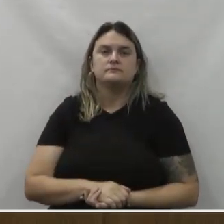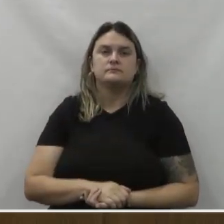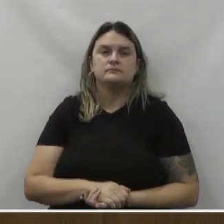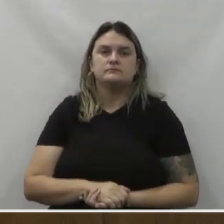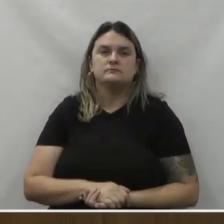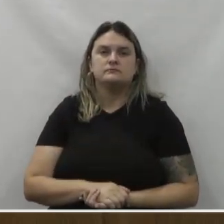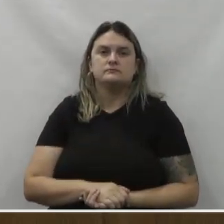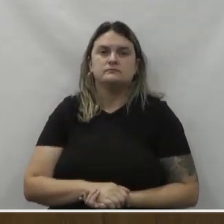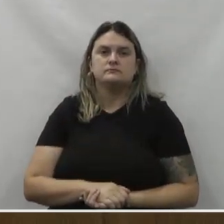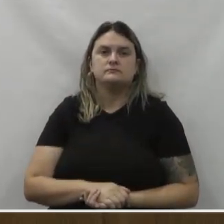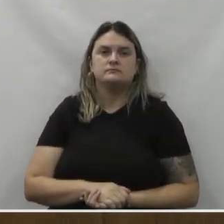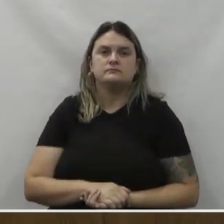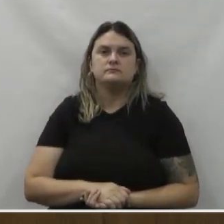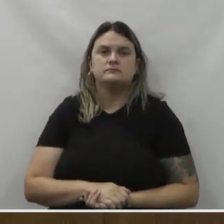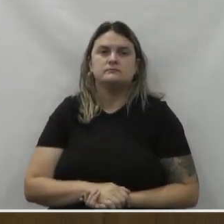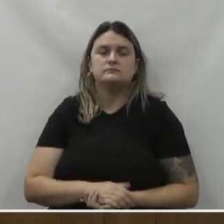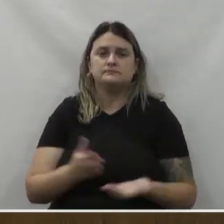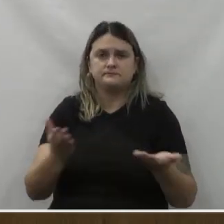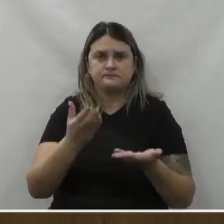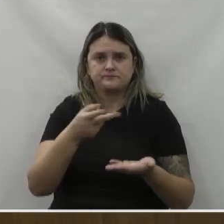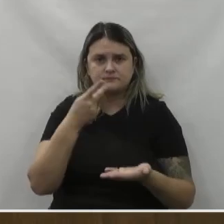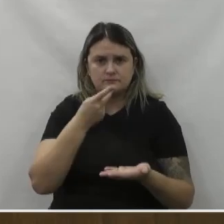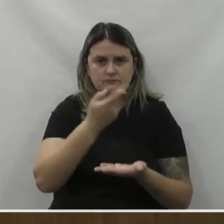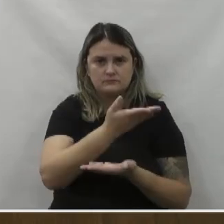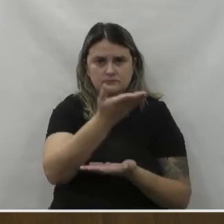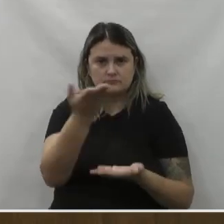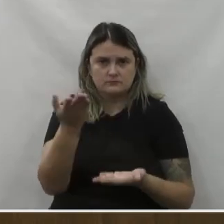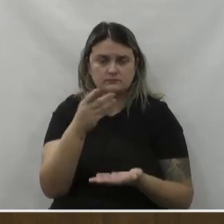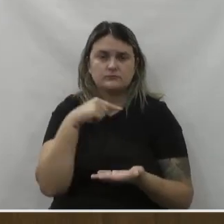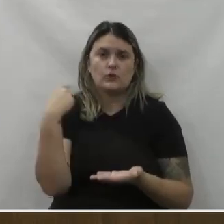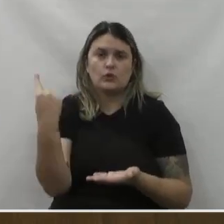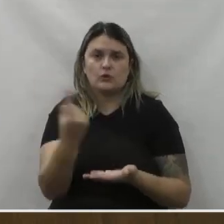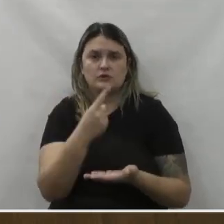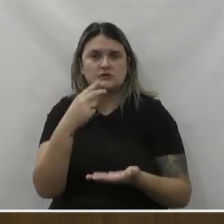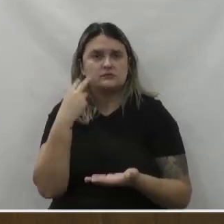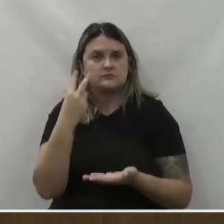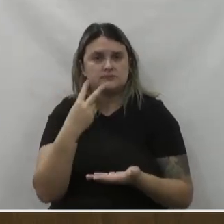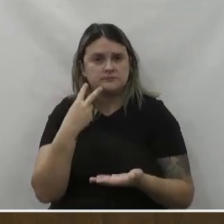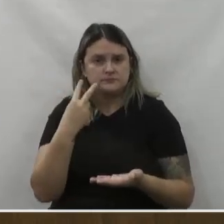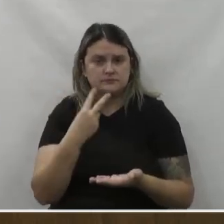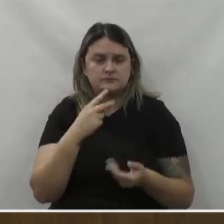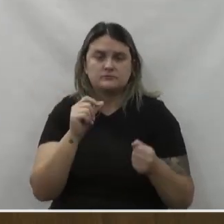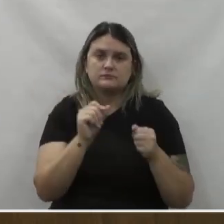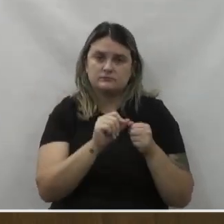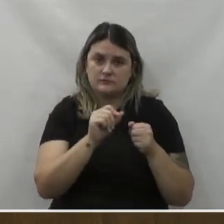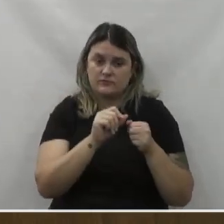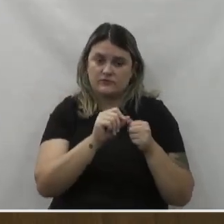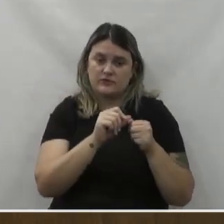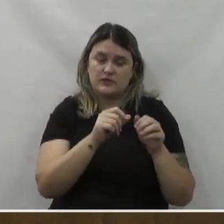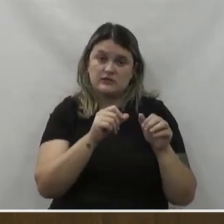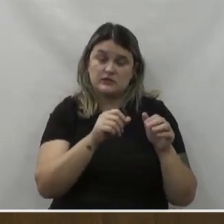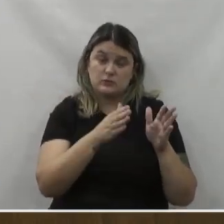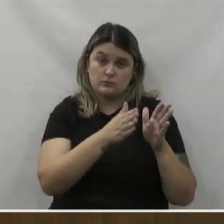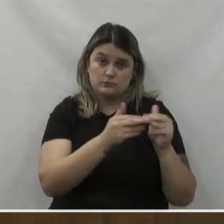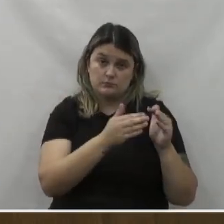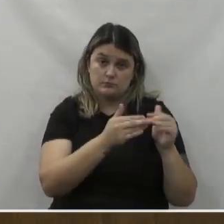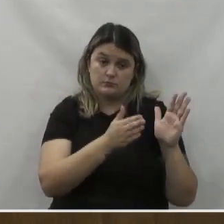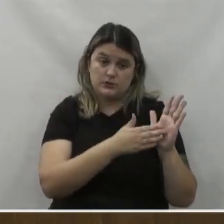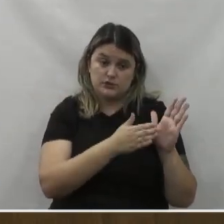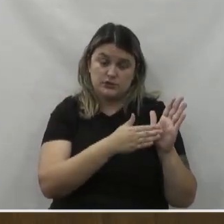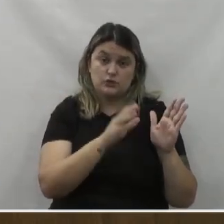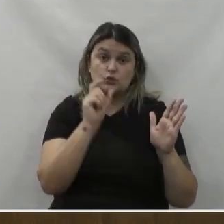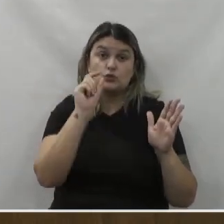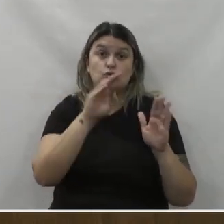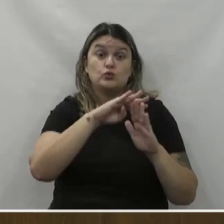Então, eu quero dizer para vocês que nós, vereadores, fizemos as diligências, né, que precisava ser